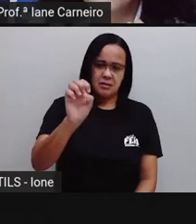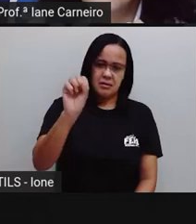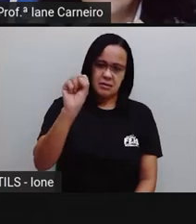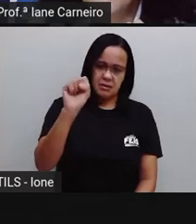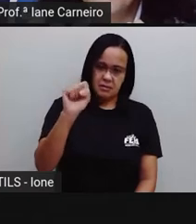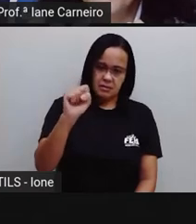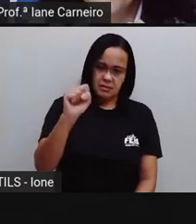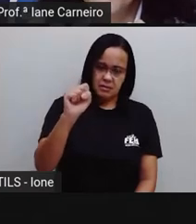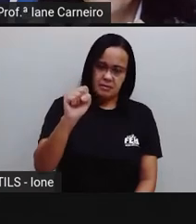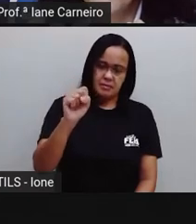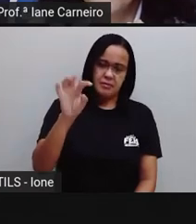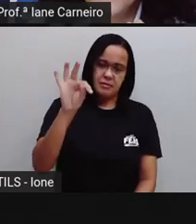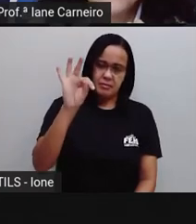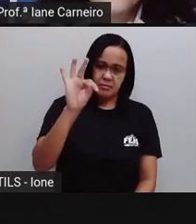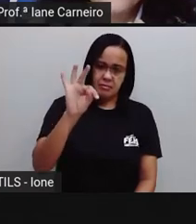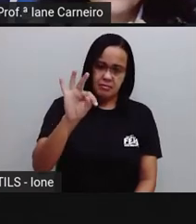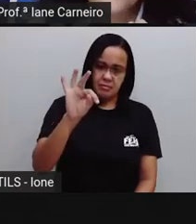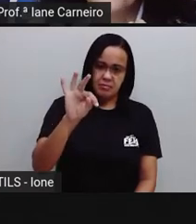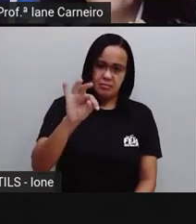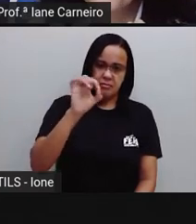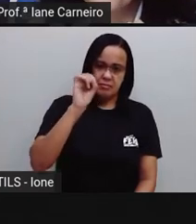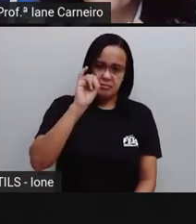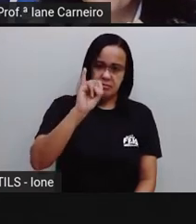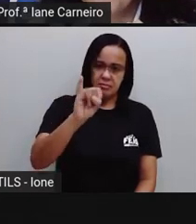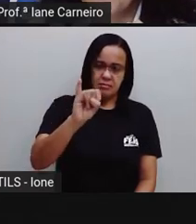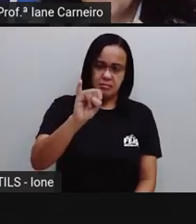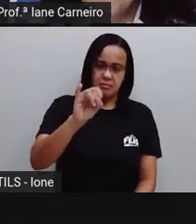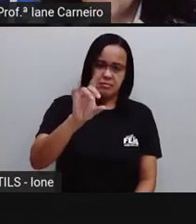vestido escreve aí para pro vestido